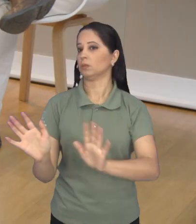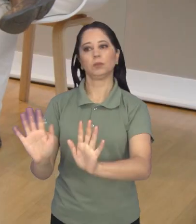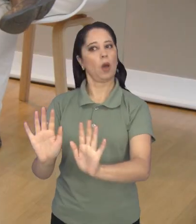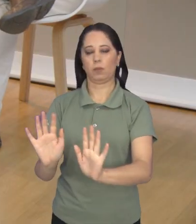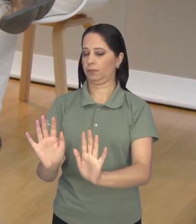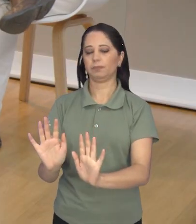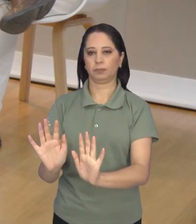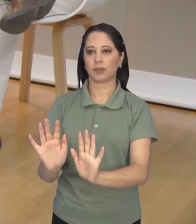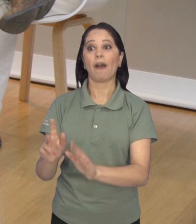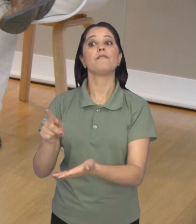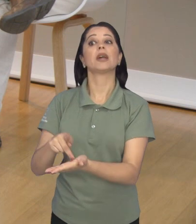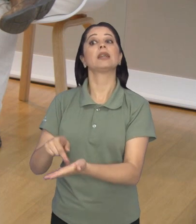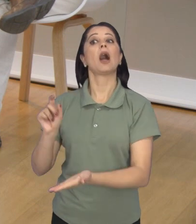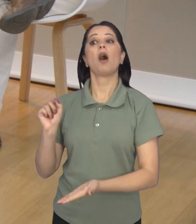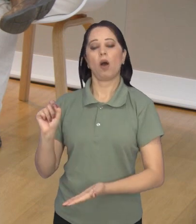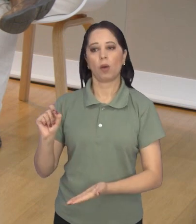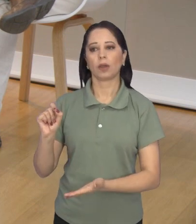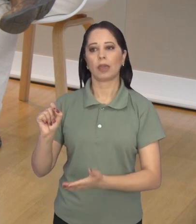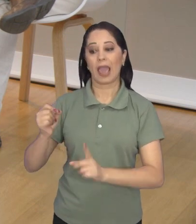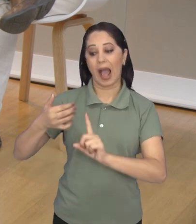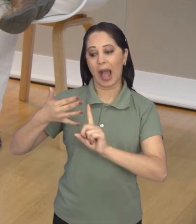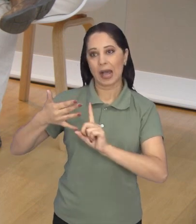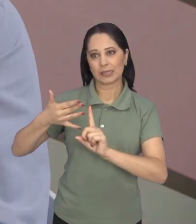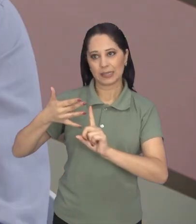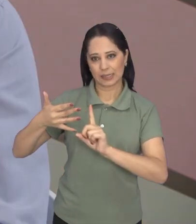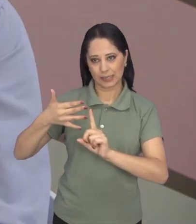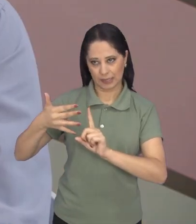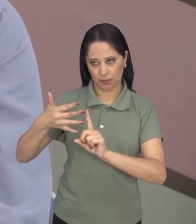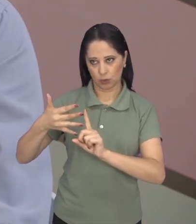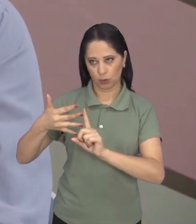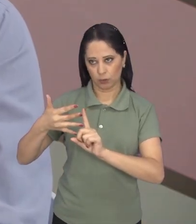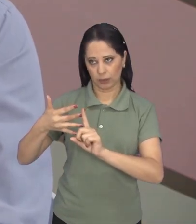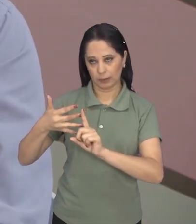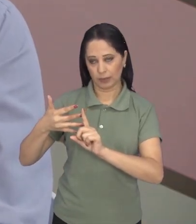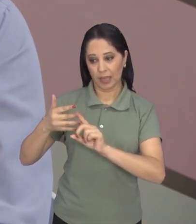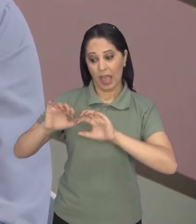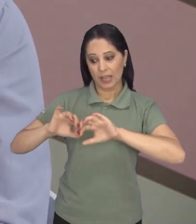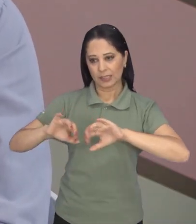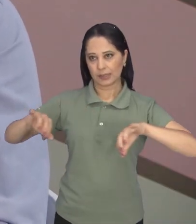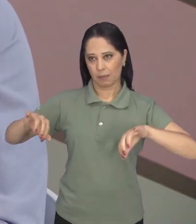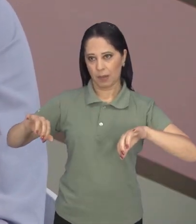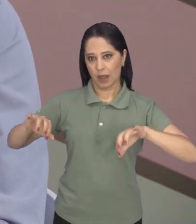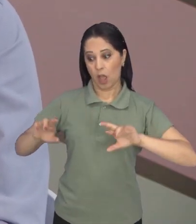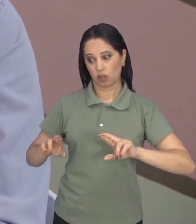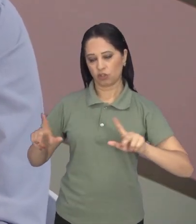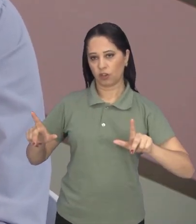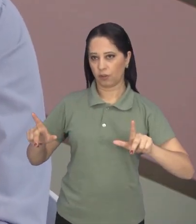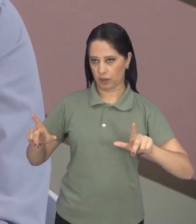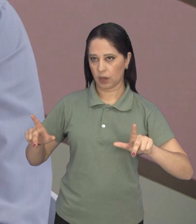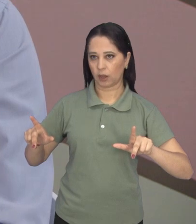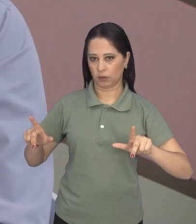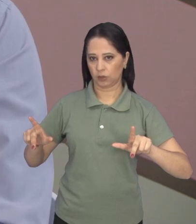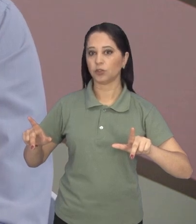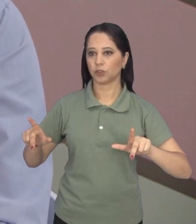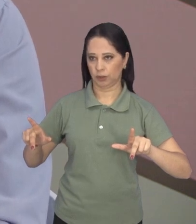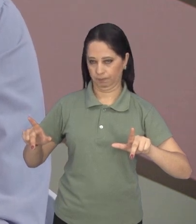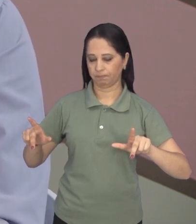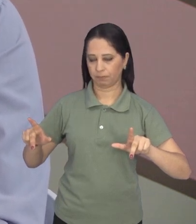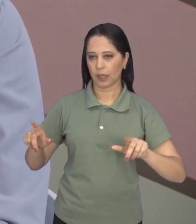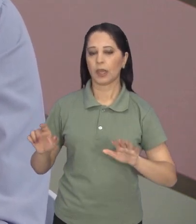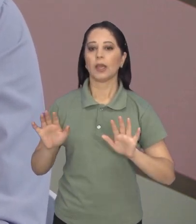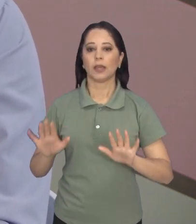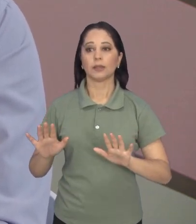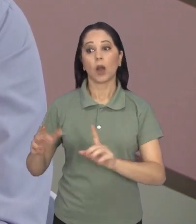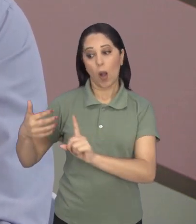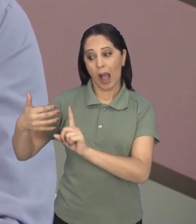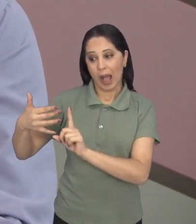não. Na verdade, a síndrome isolada em si, apenas com os tiques, é muito rara. Ela é uma